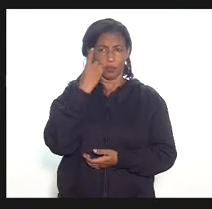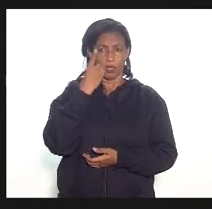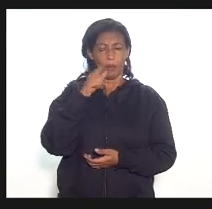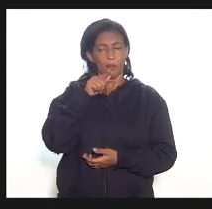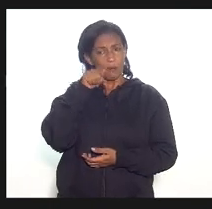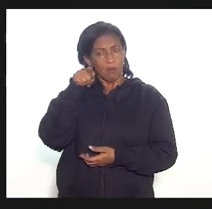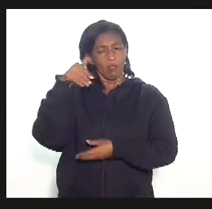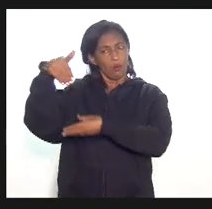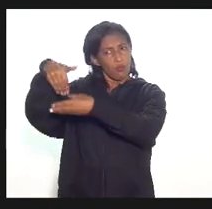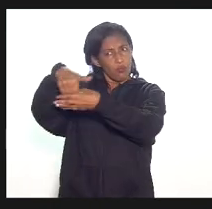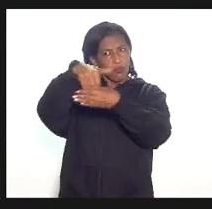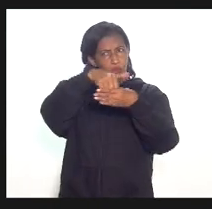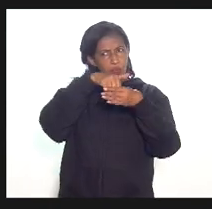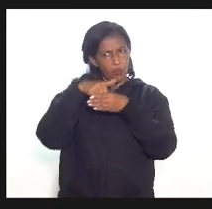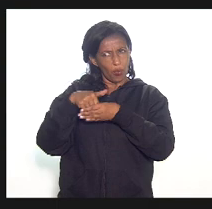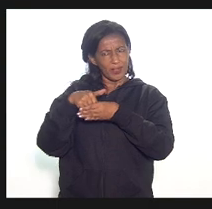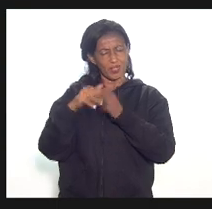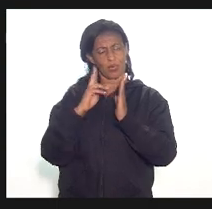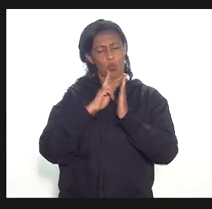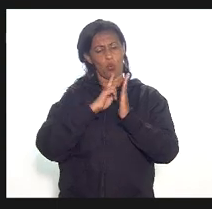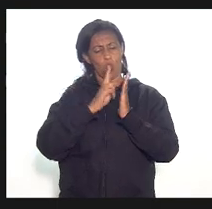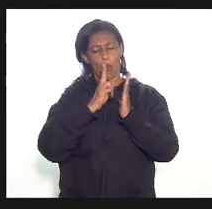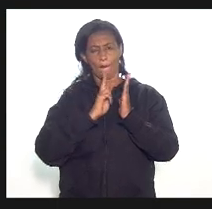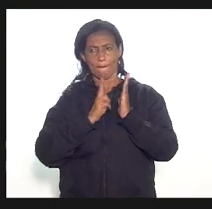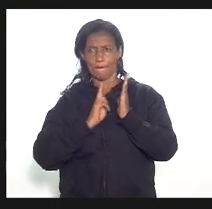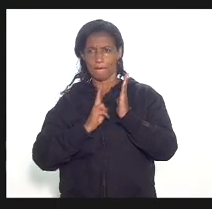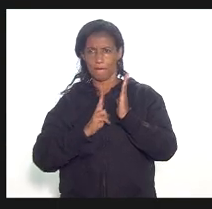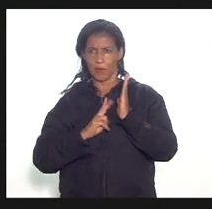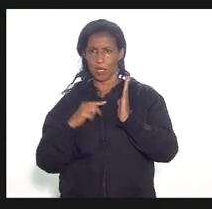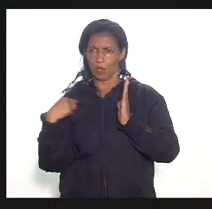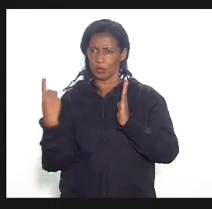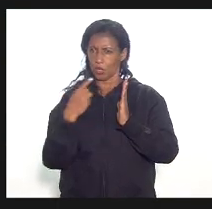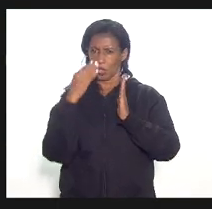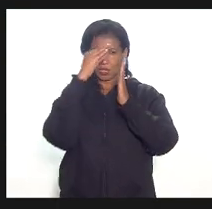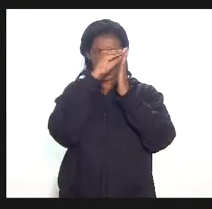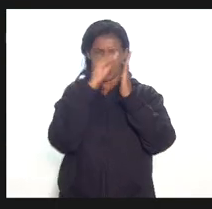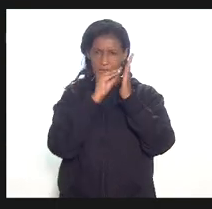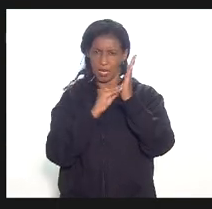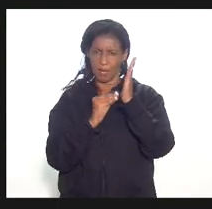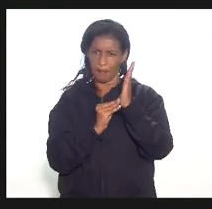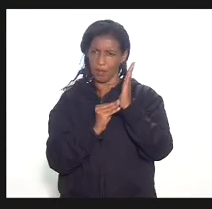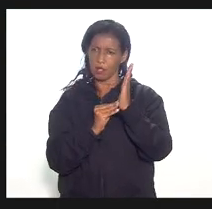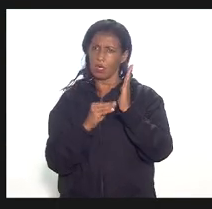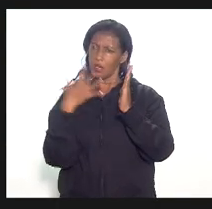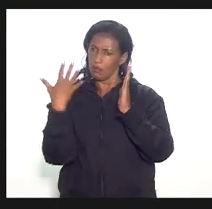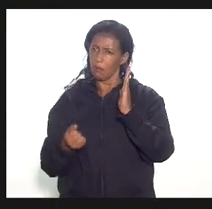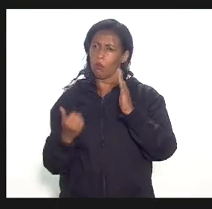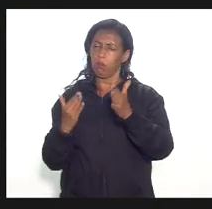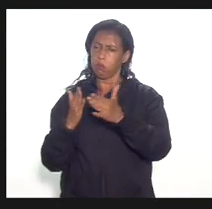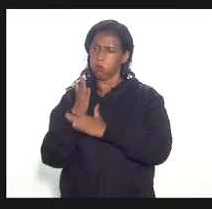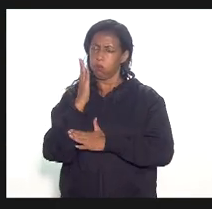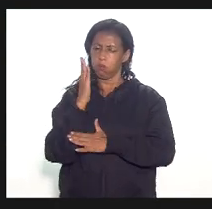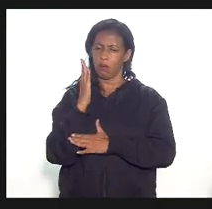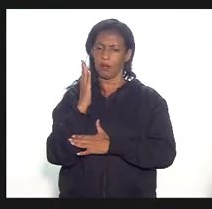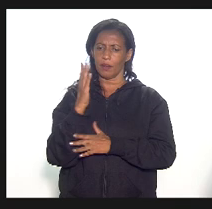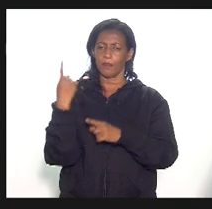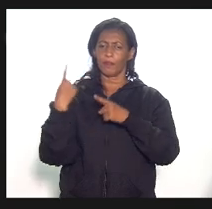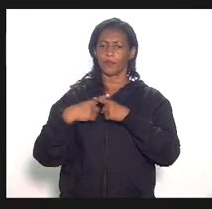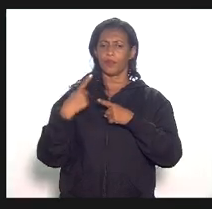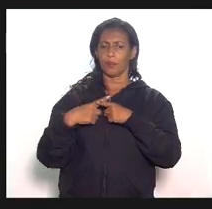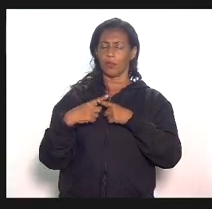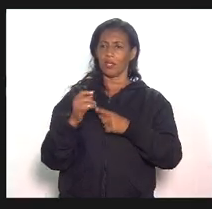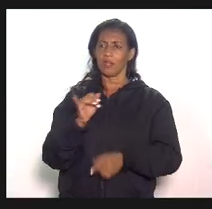votação nominal das nossas emendas aprove as nossas emendas porque